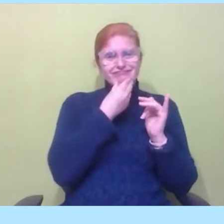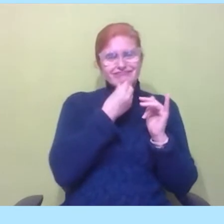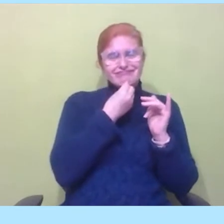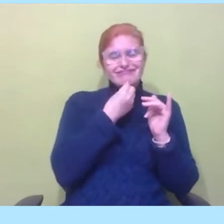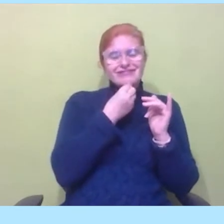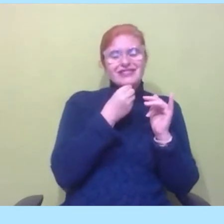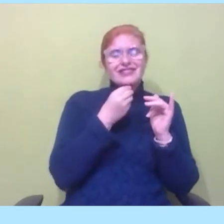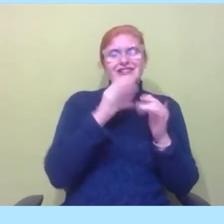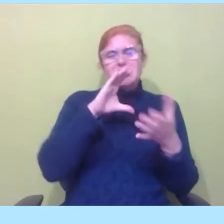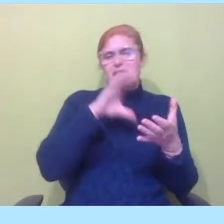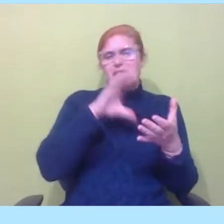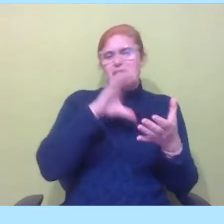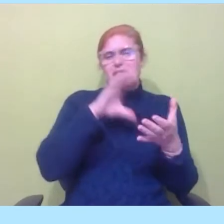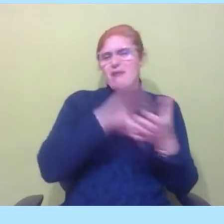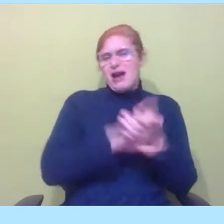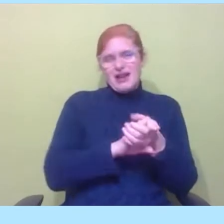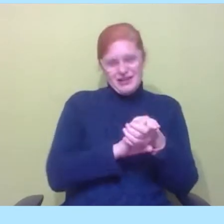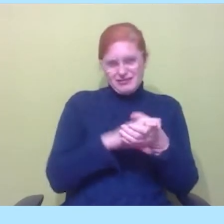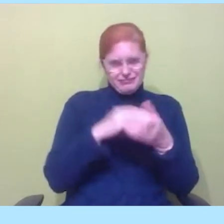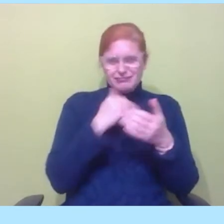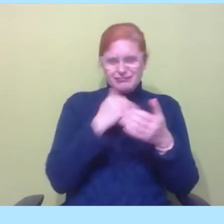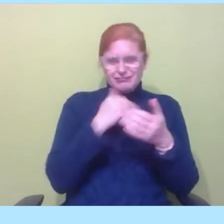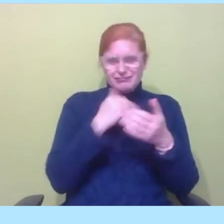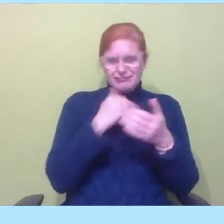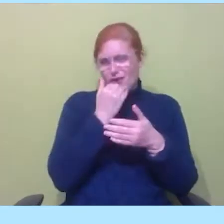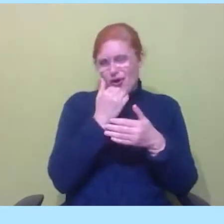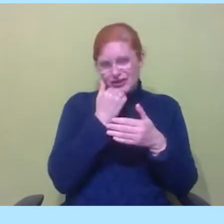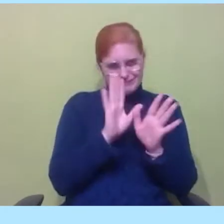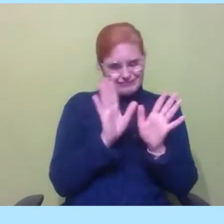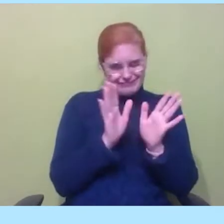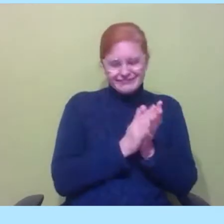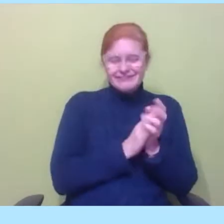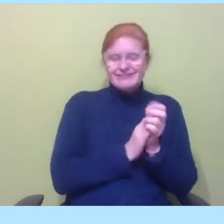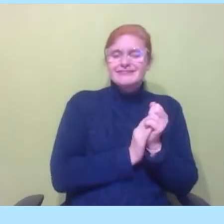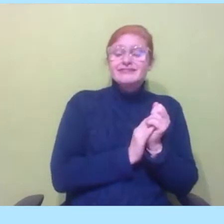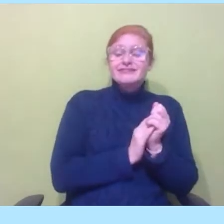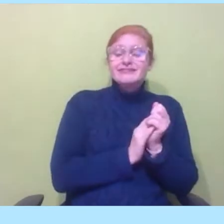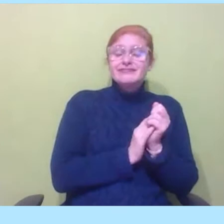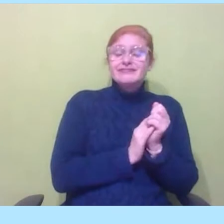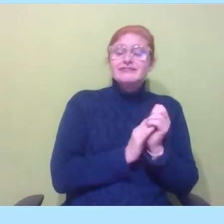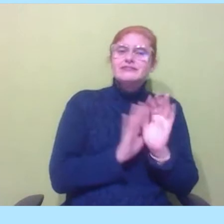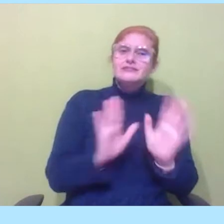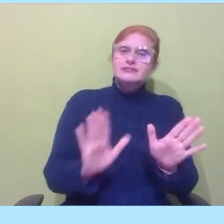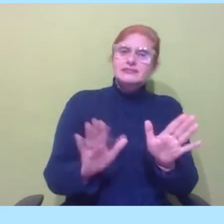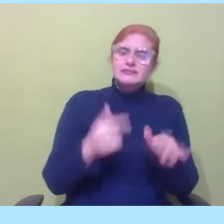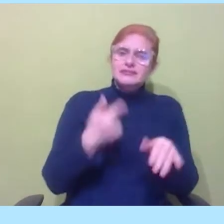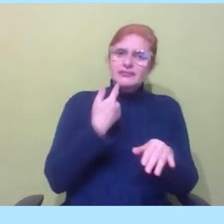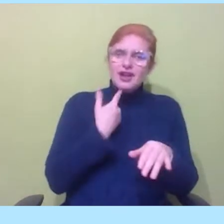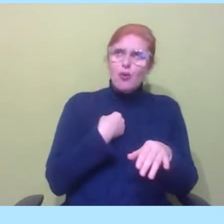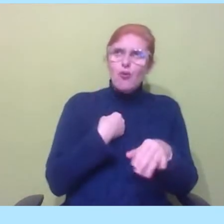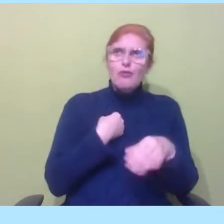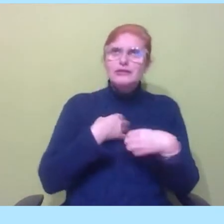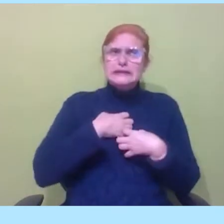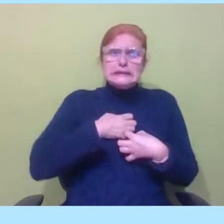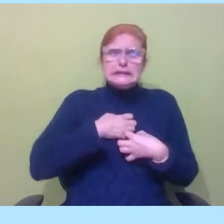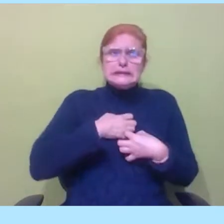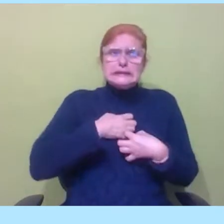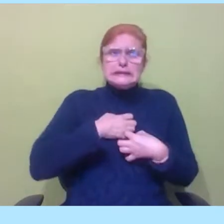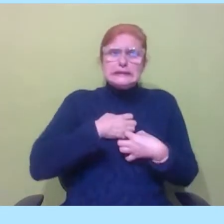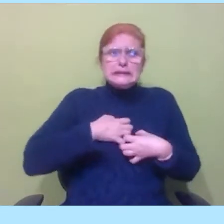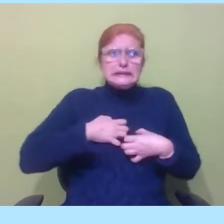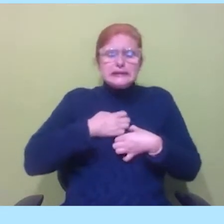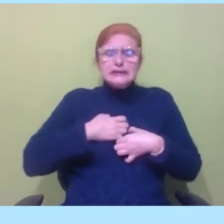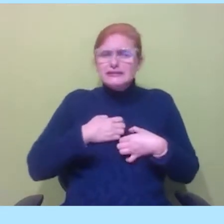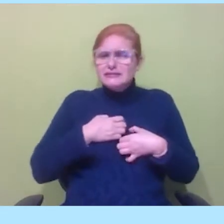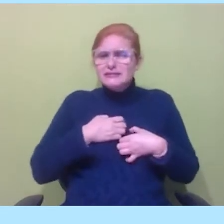seja. E aí eu fiquei desesperada, assim, eu falei, alguém precisa dizer para essa moça que isso vai se